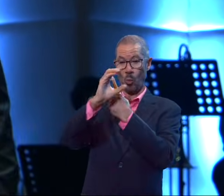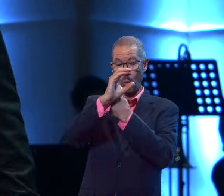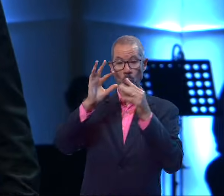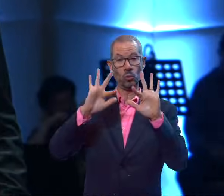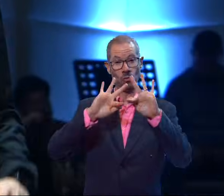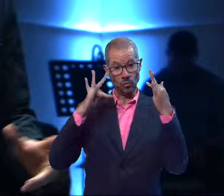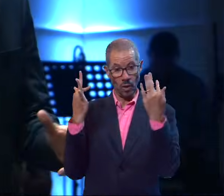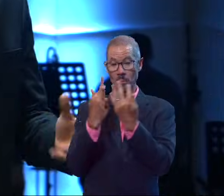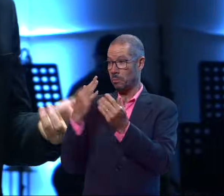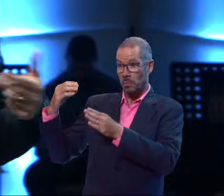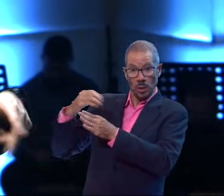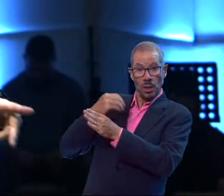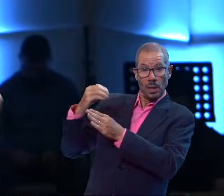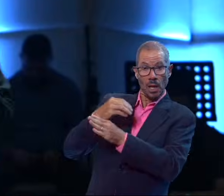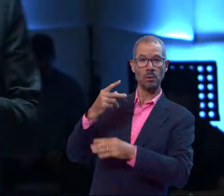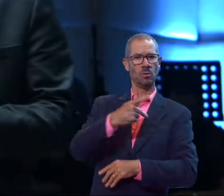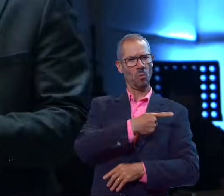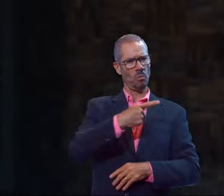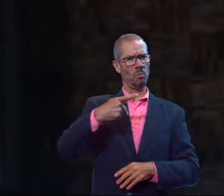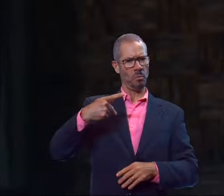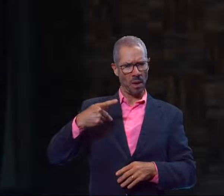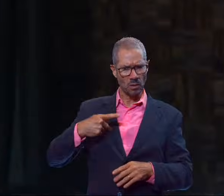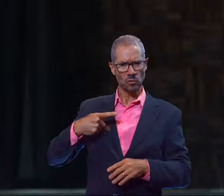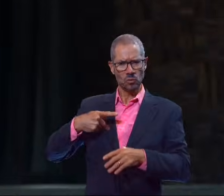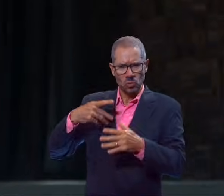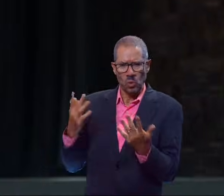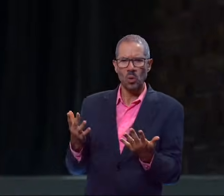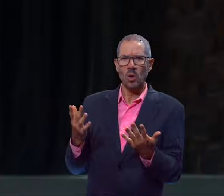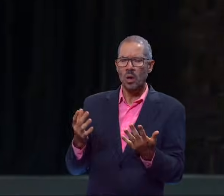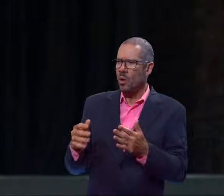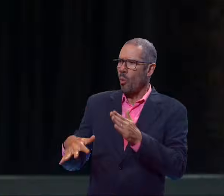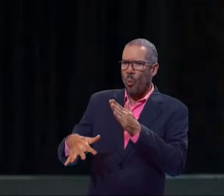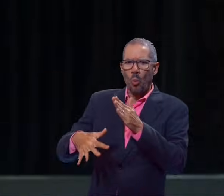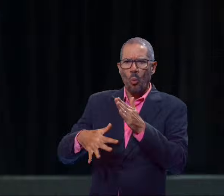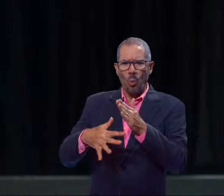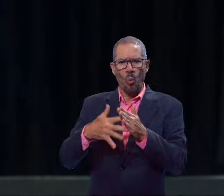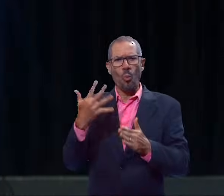familiares. E o pastor então resolveu fazer um compromisso. Pai, quantos?